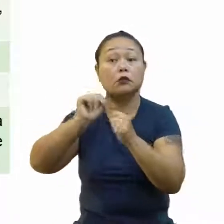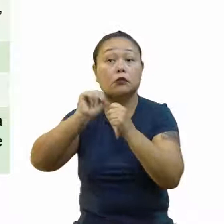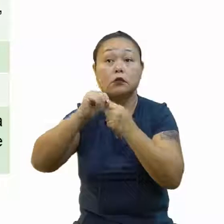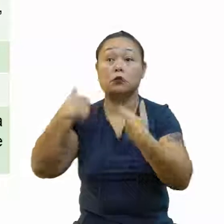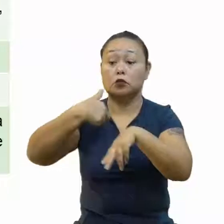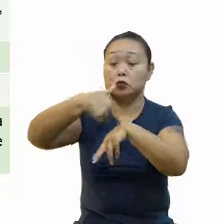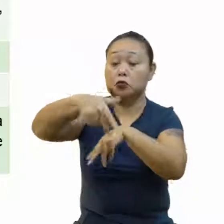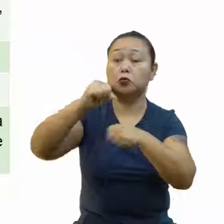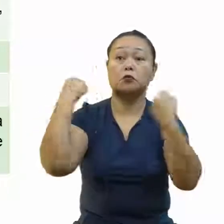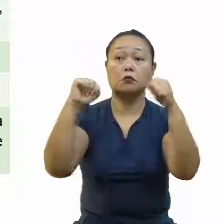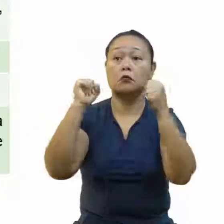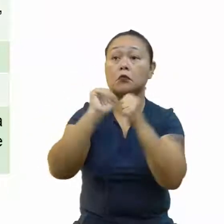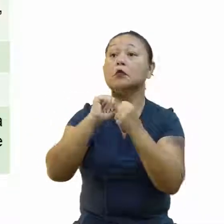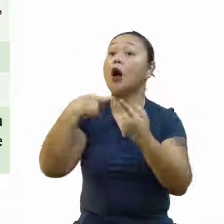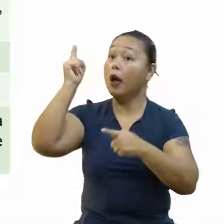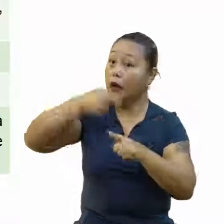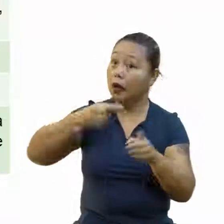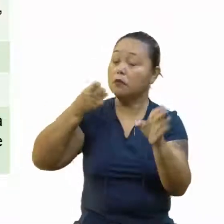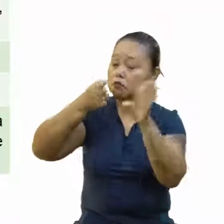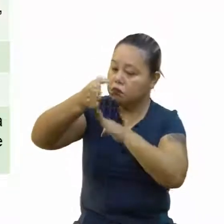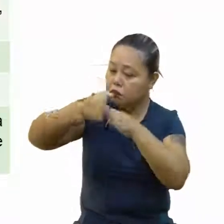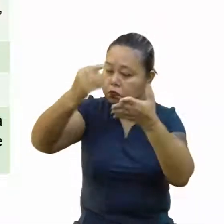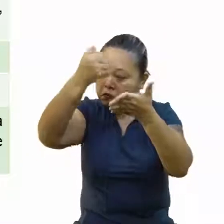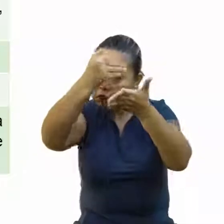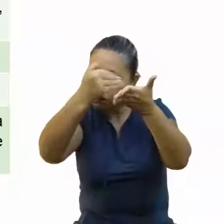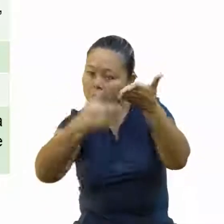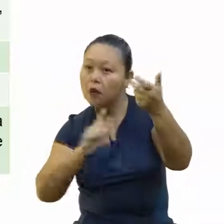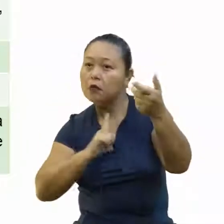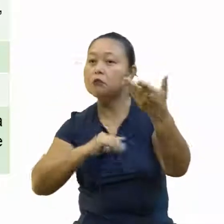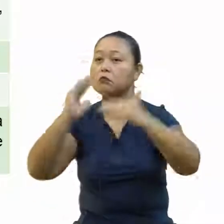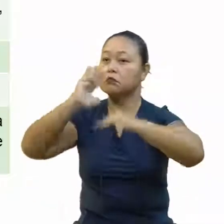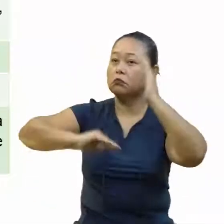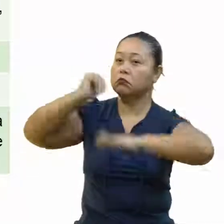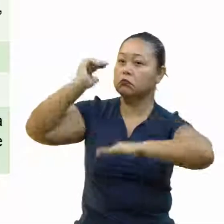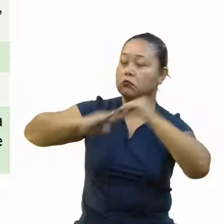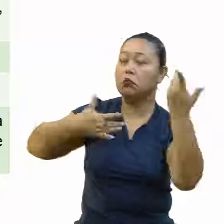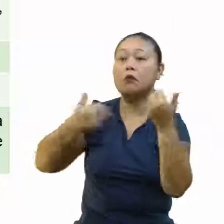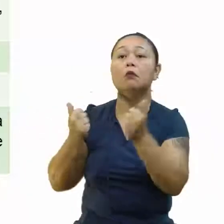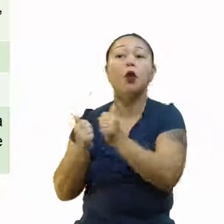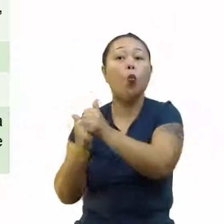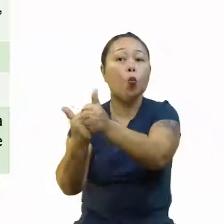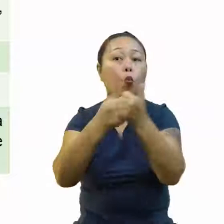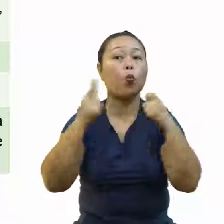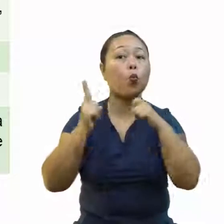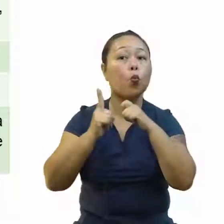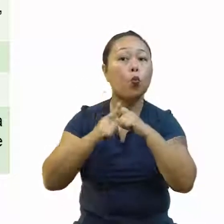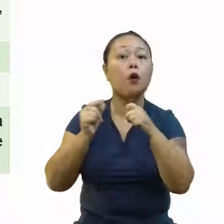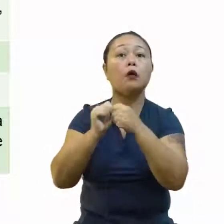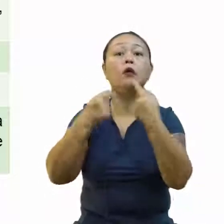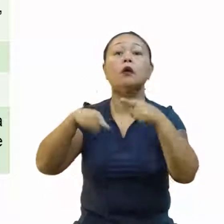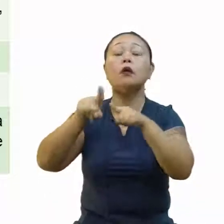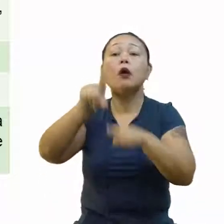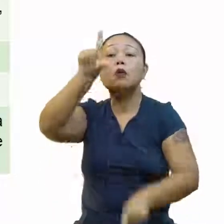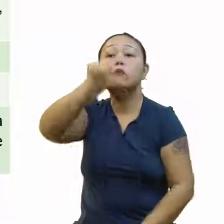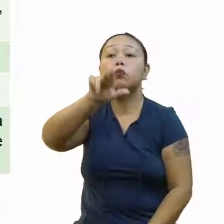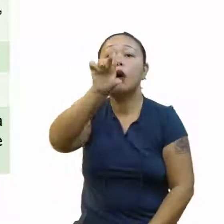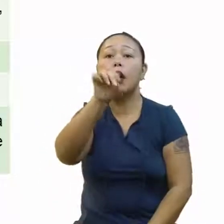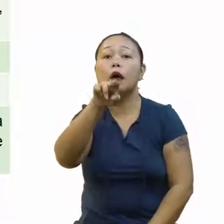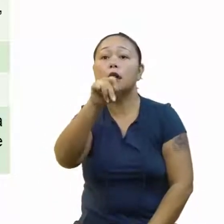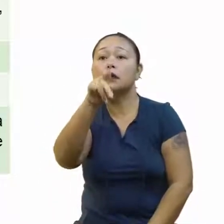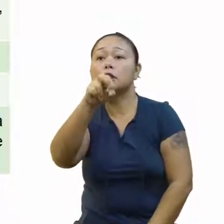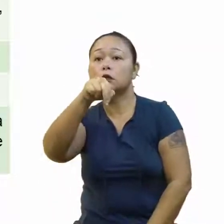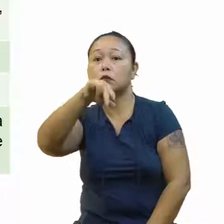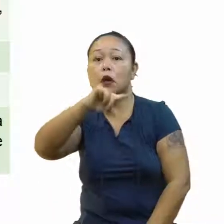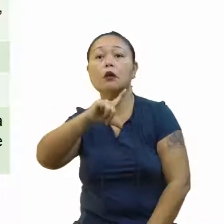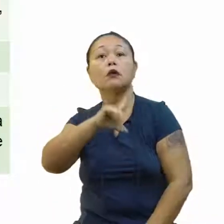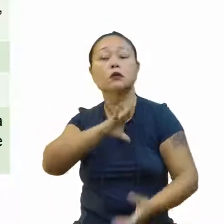do profissional e acompanhamento médico. Ela também vai diminuir as adipocinas, que são substâncias também que vão